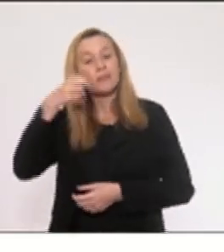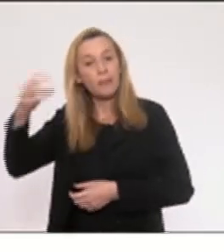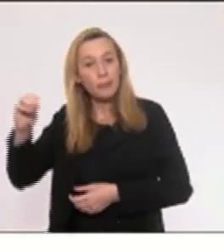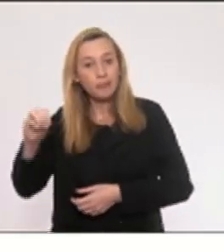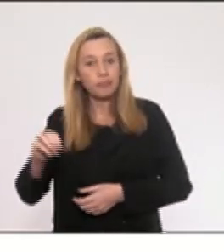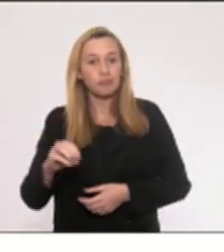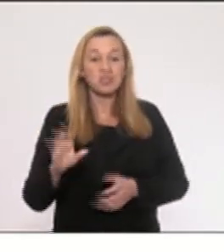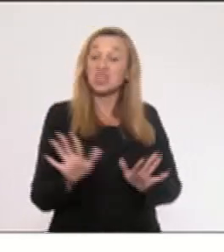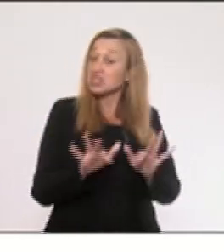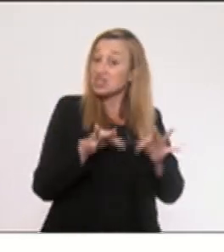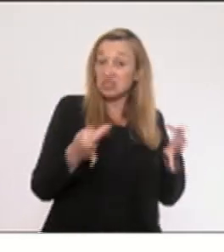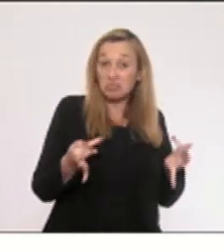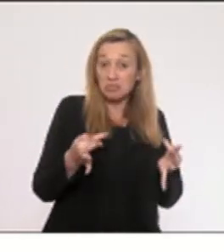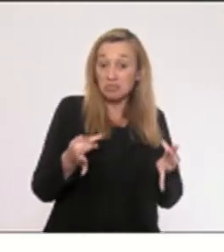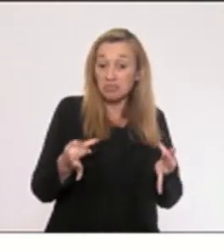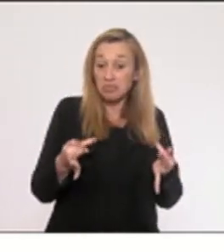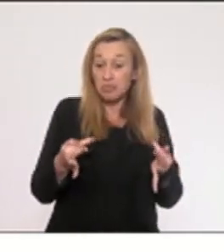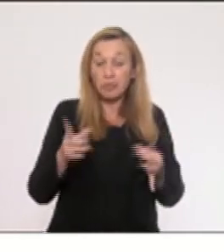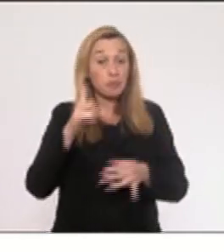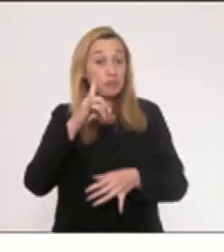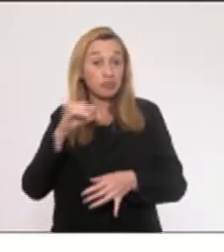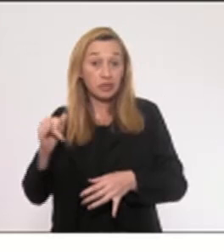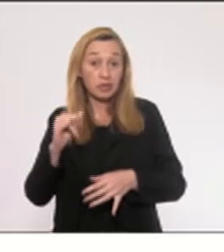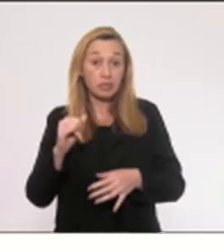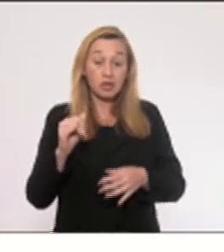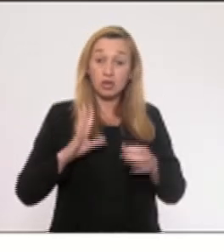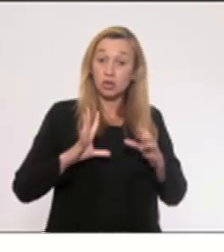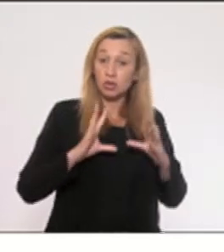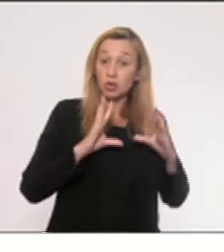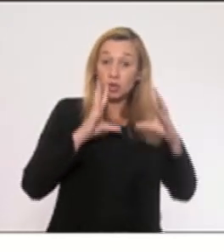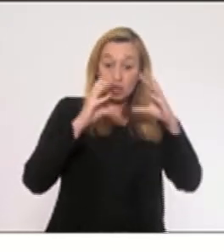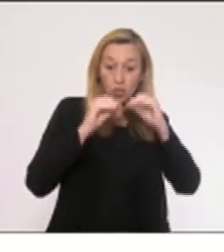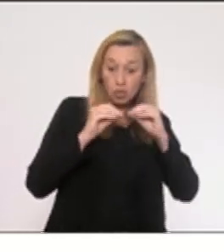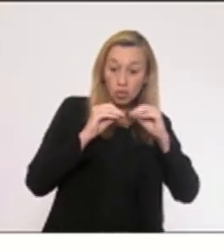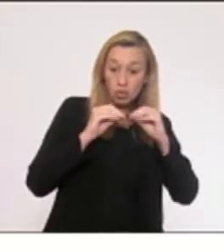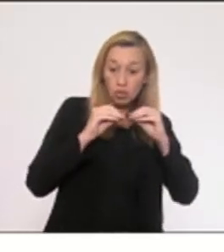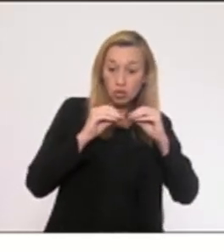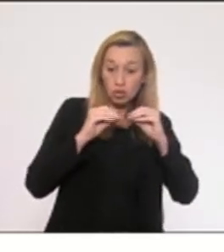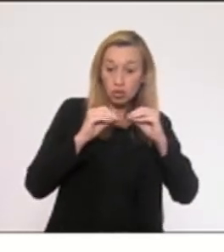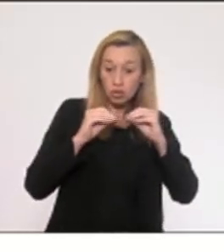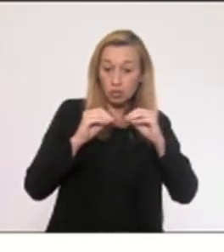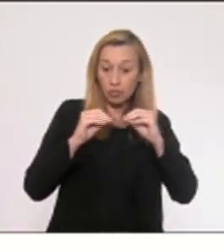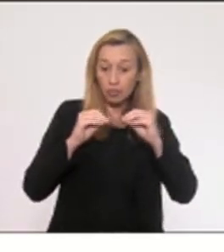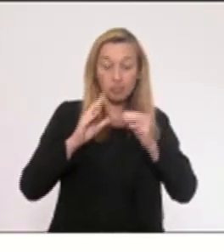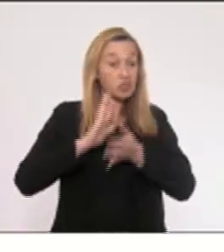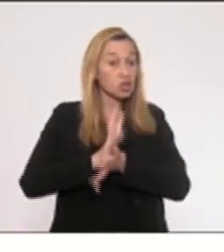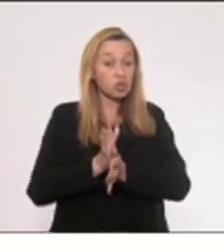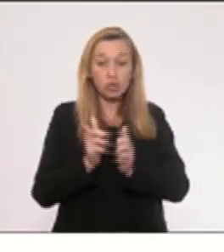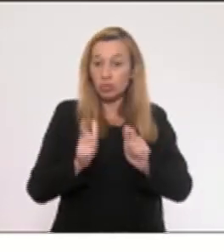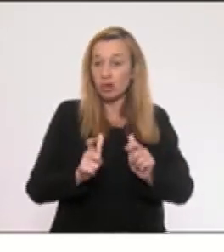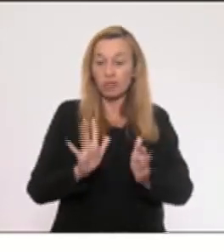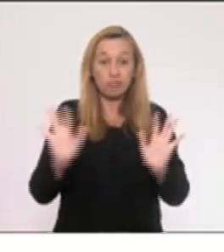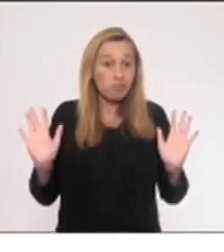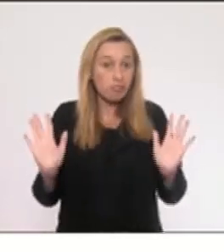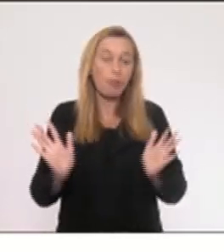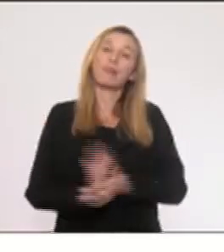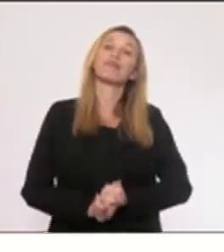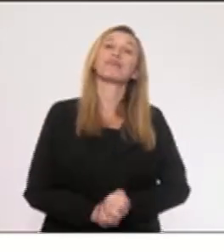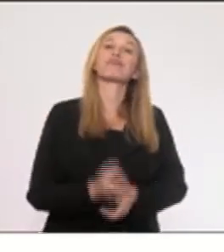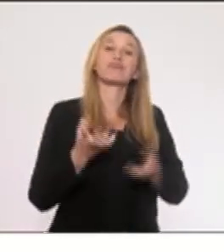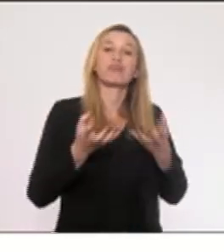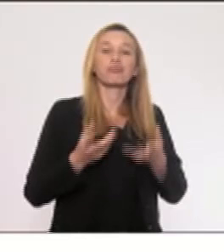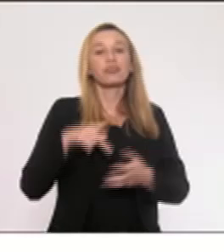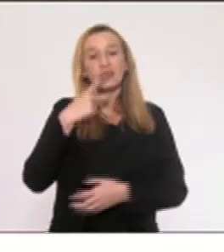simplesmente, num passe de mágicas, do dia para a noite, promoveram tamanha destruição. Quero dizer